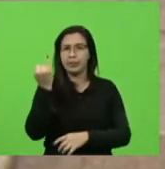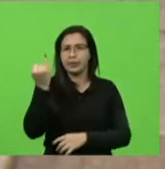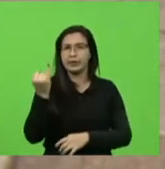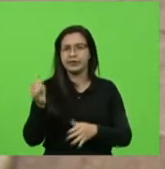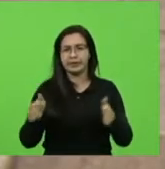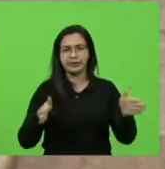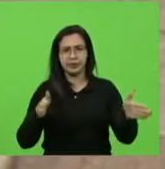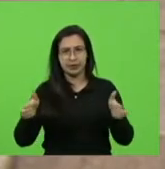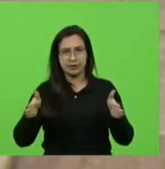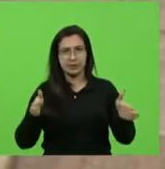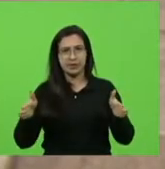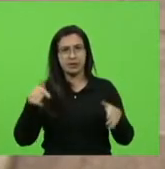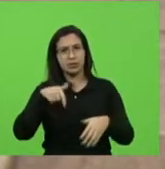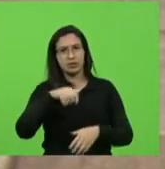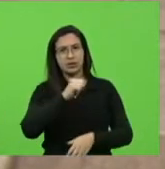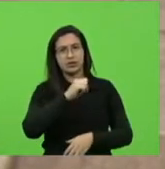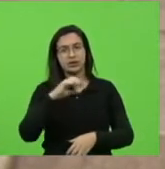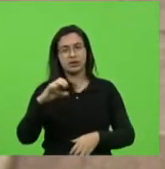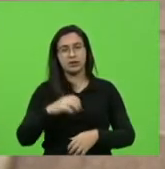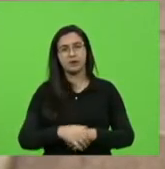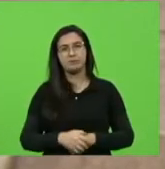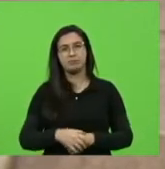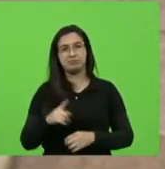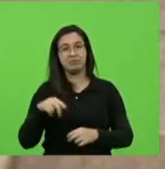para Santa Catarina. Era isso aí.